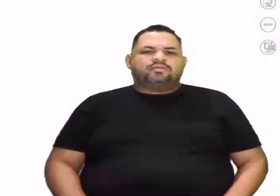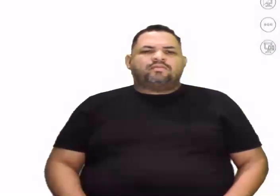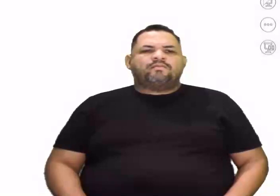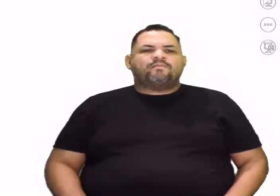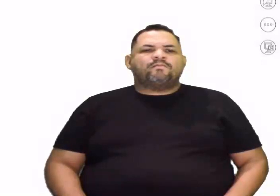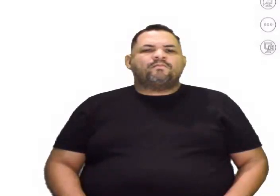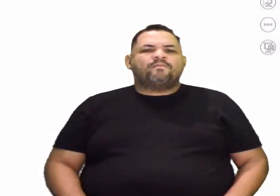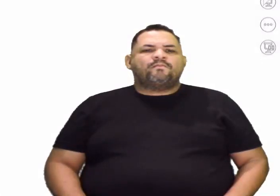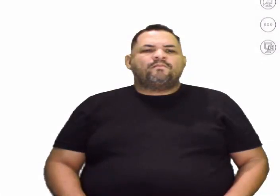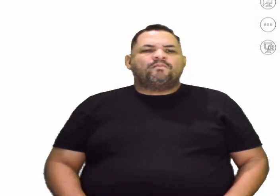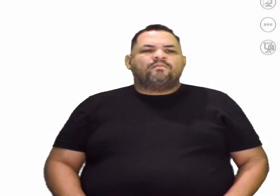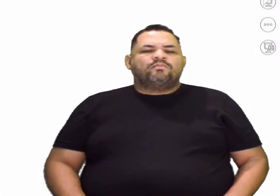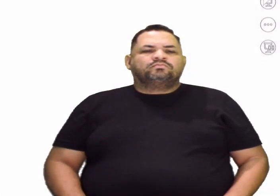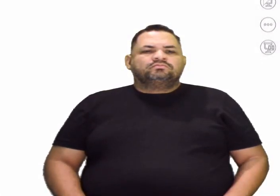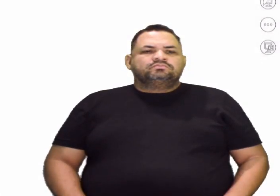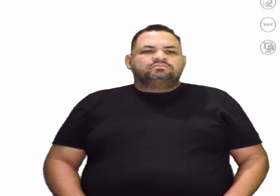continuando.